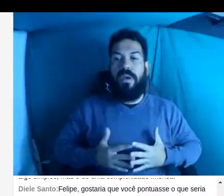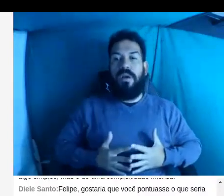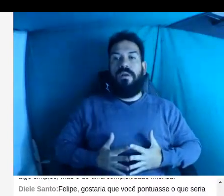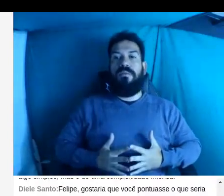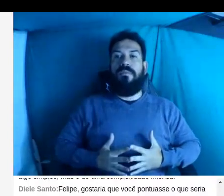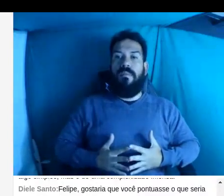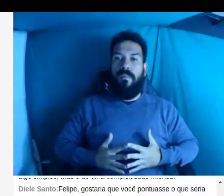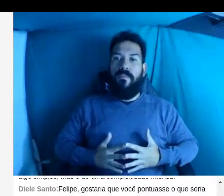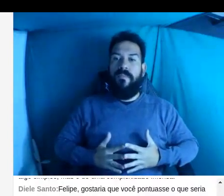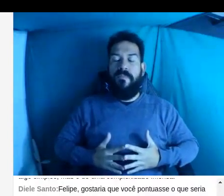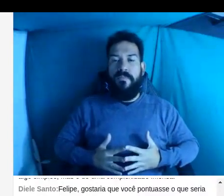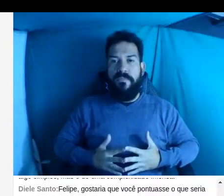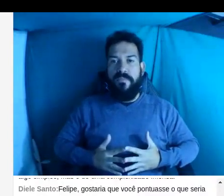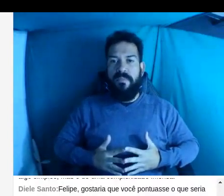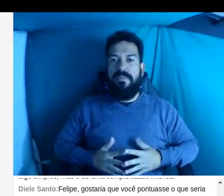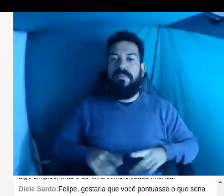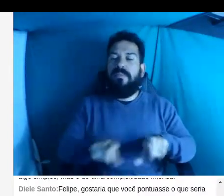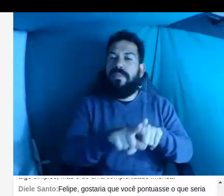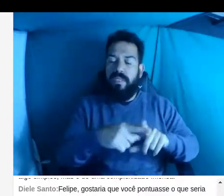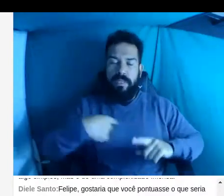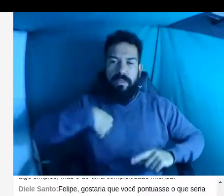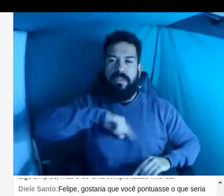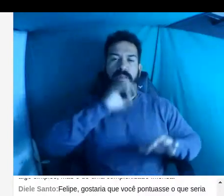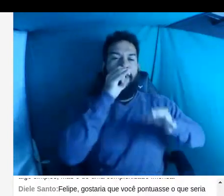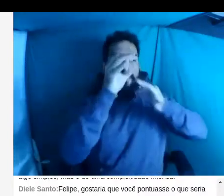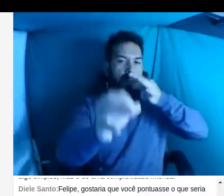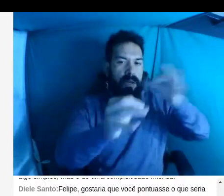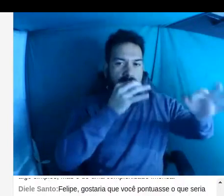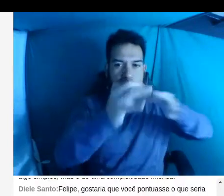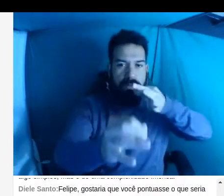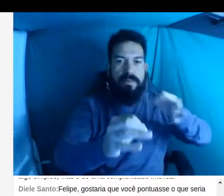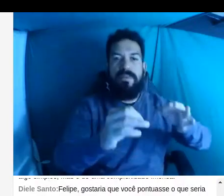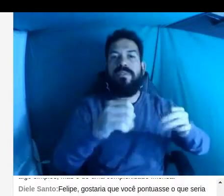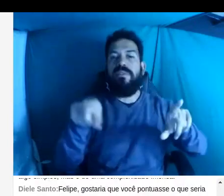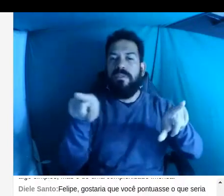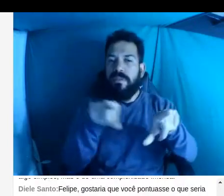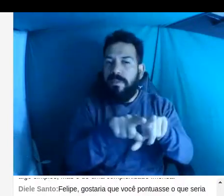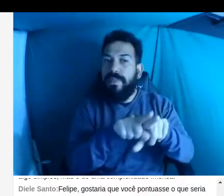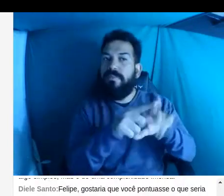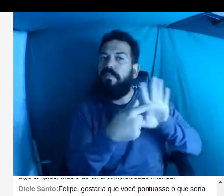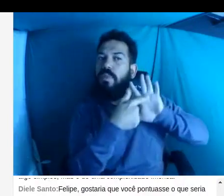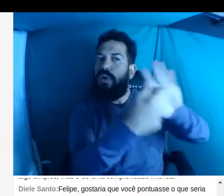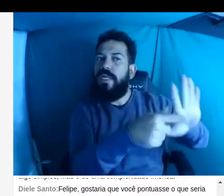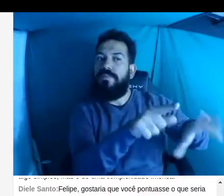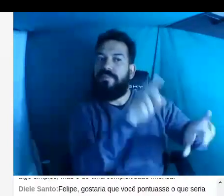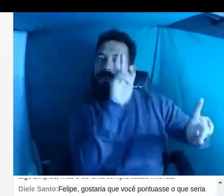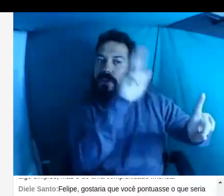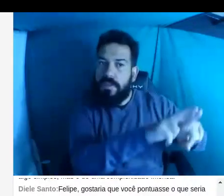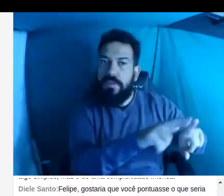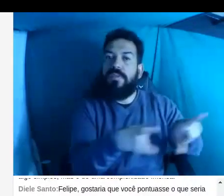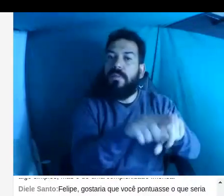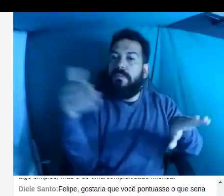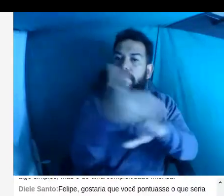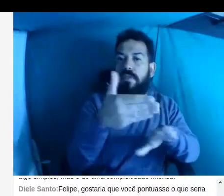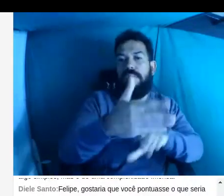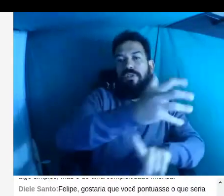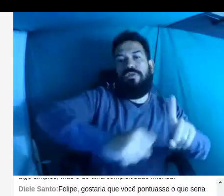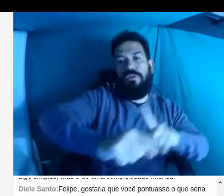levarmos o nosso ponto de vista na representação e na participação social, não apenas na